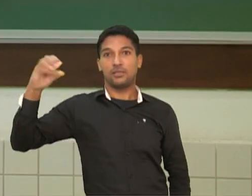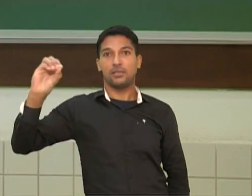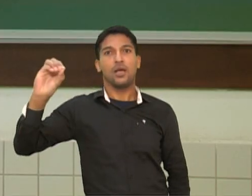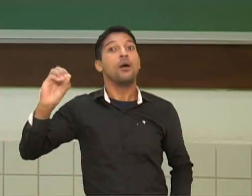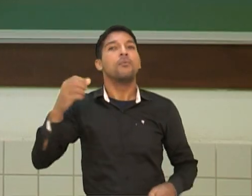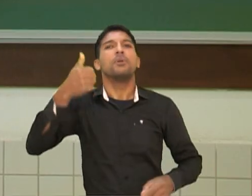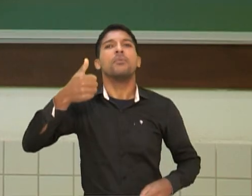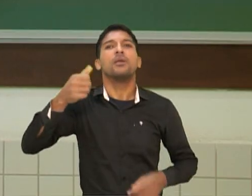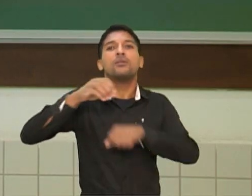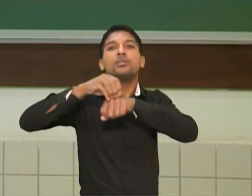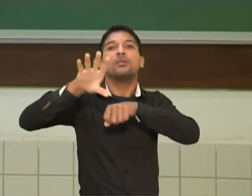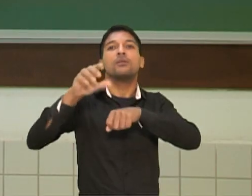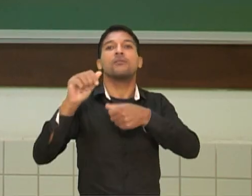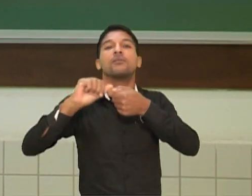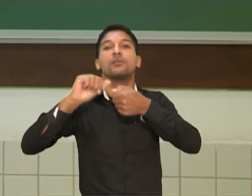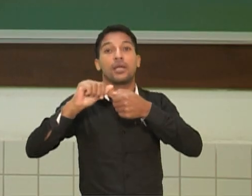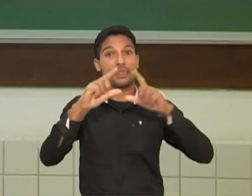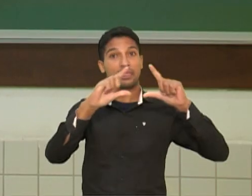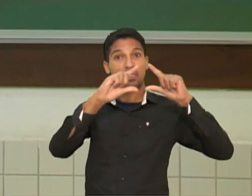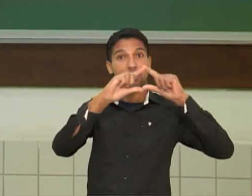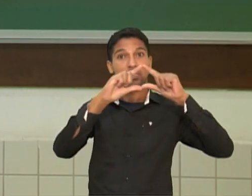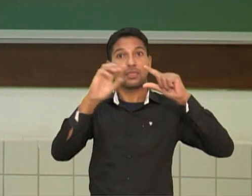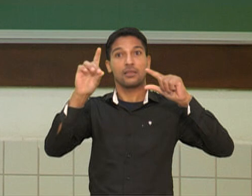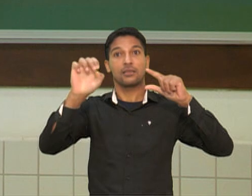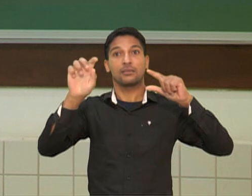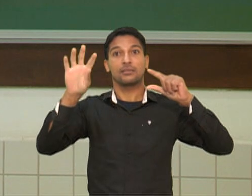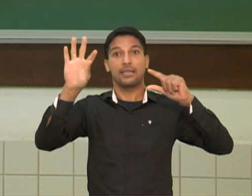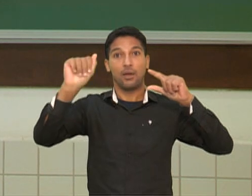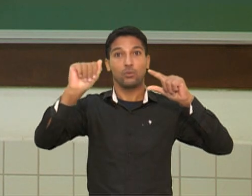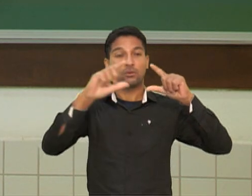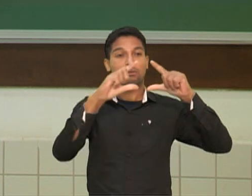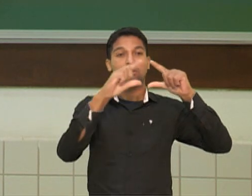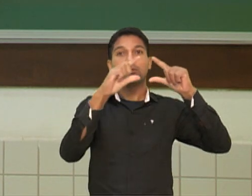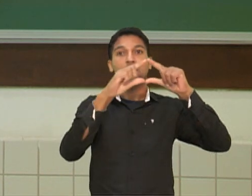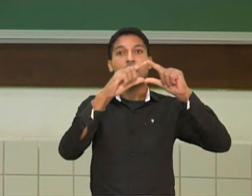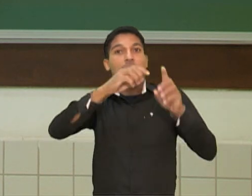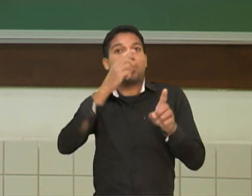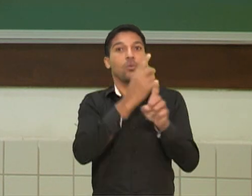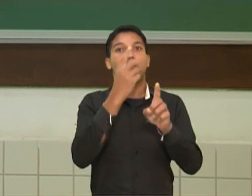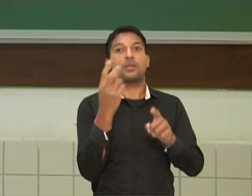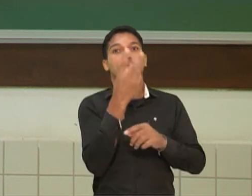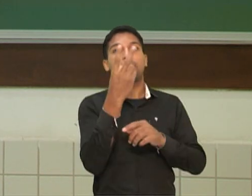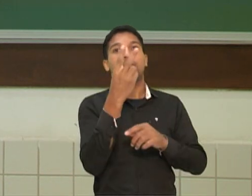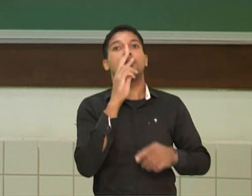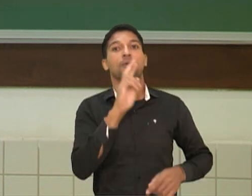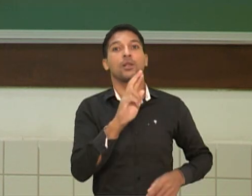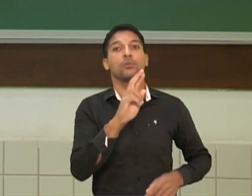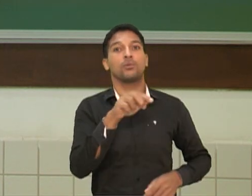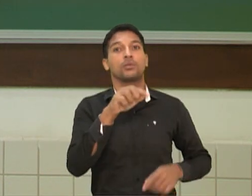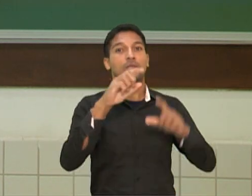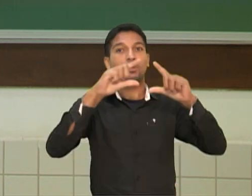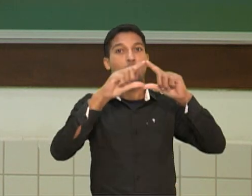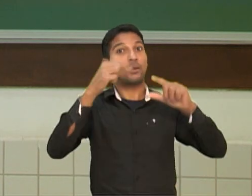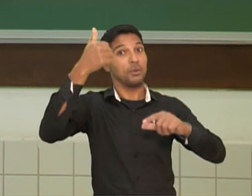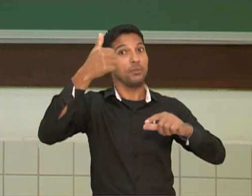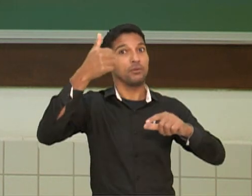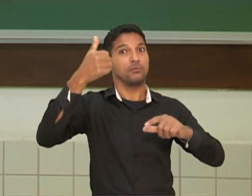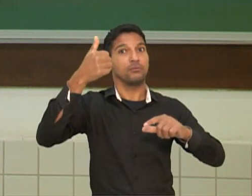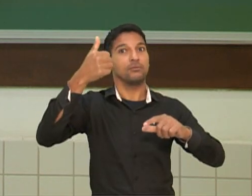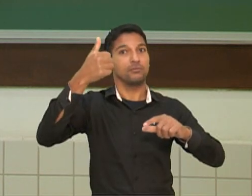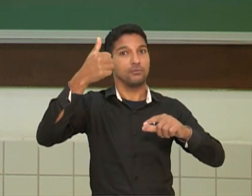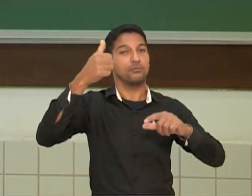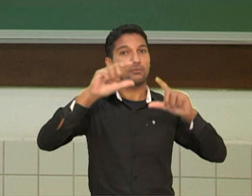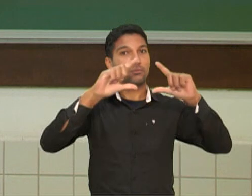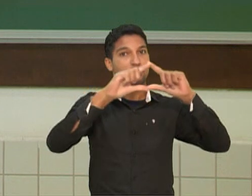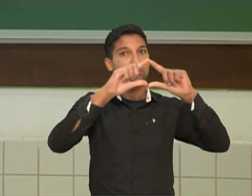de delta. E aí você vai usar, eu sei que eu falei bastante coisa, né? Então você vai usar essas informações que eu passei para vocês. Quando